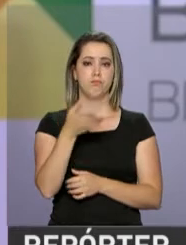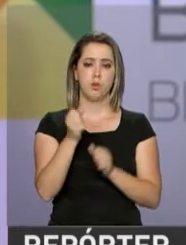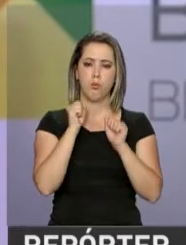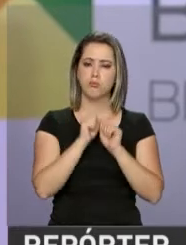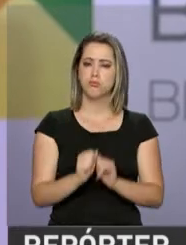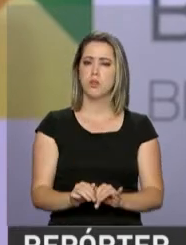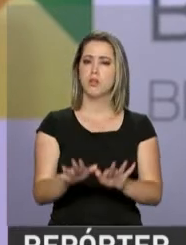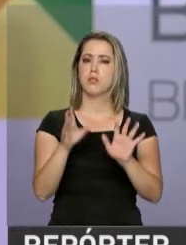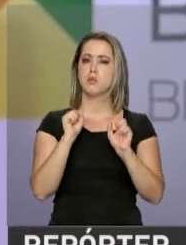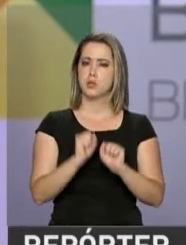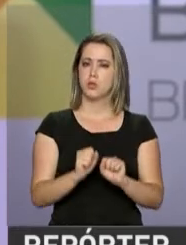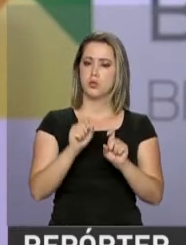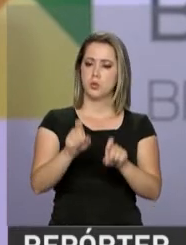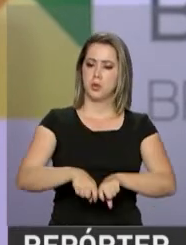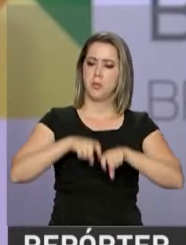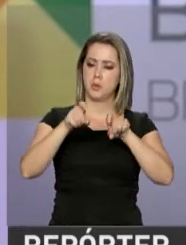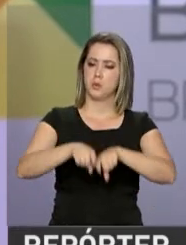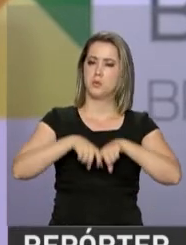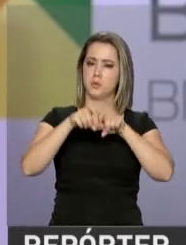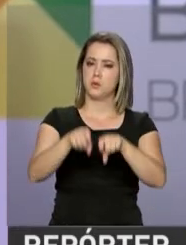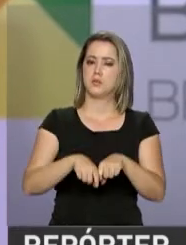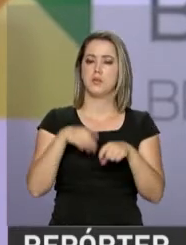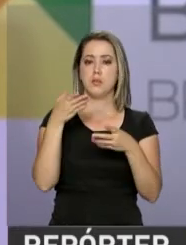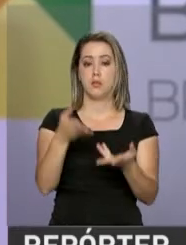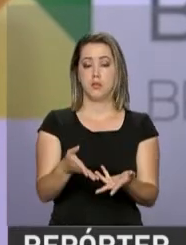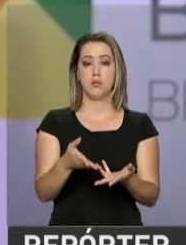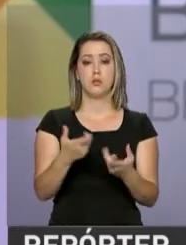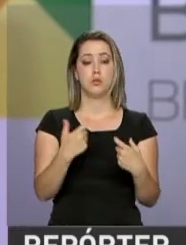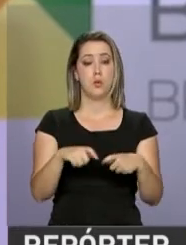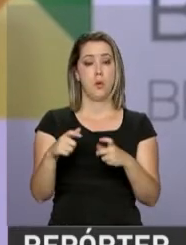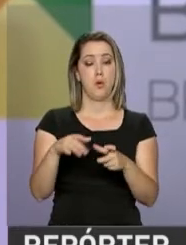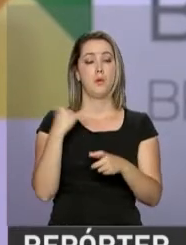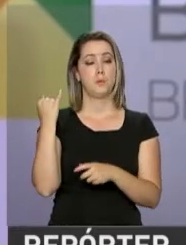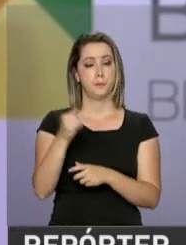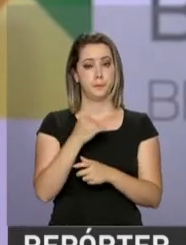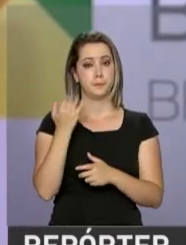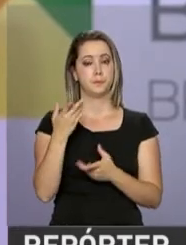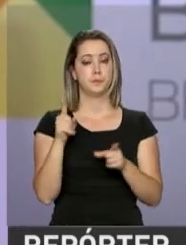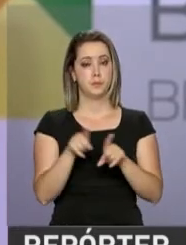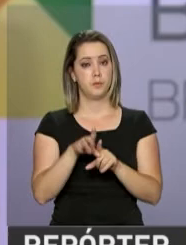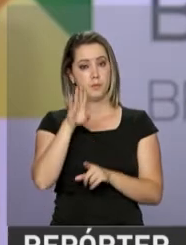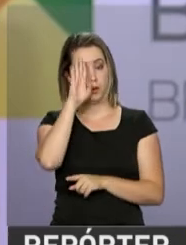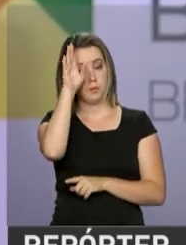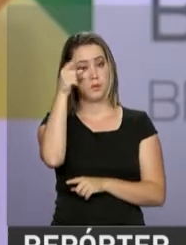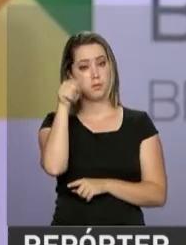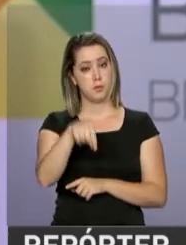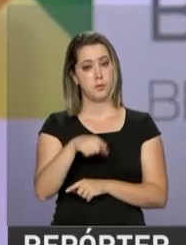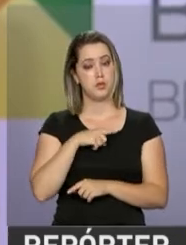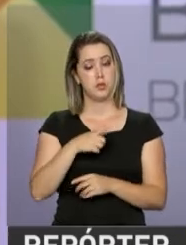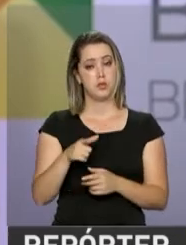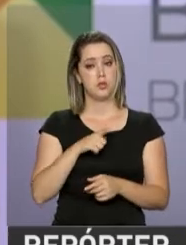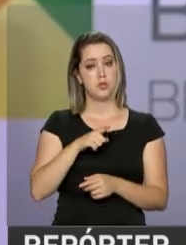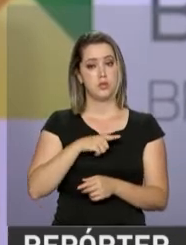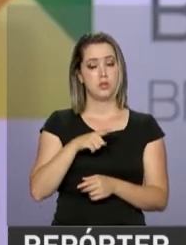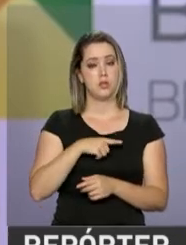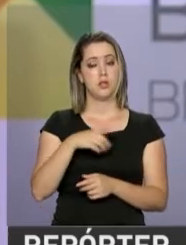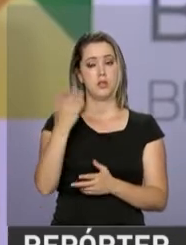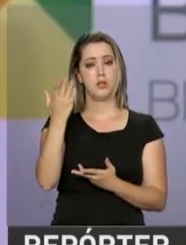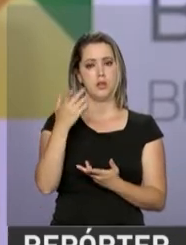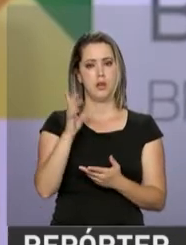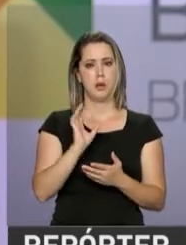expansão da capacidade produtiva em áreas relevantes, e principalmente, evidentemente, que haja a participação de